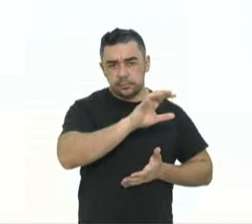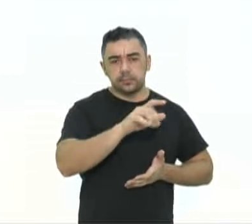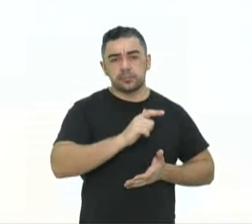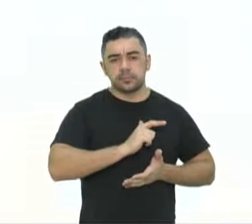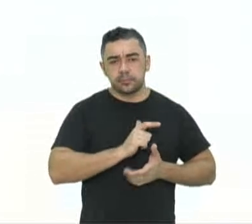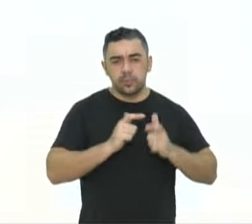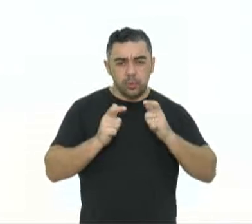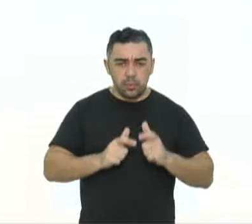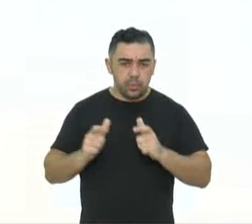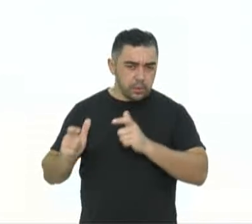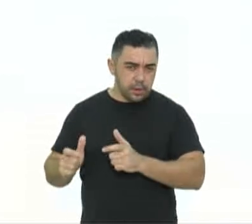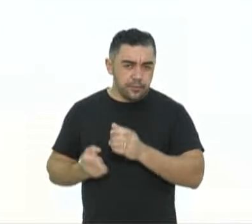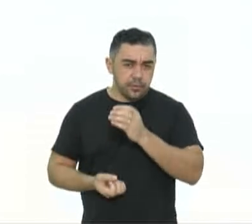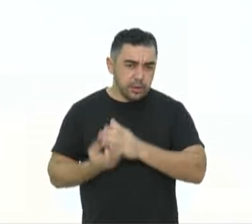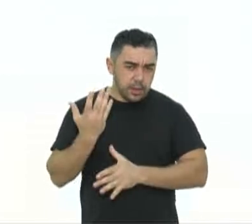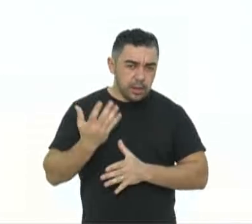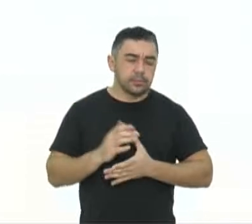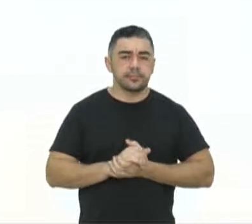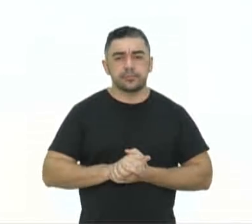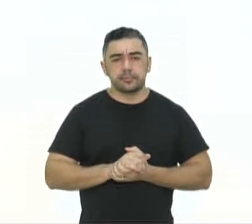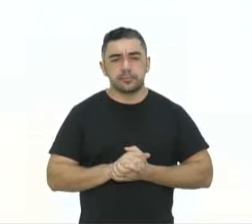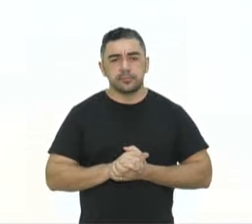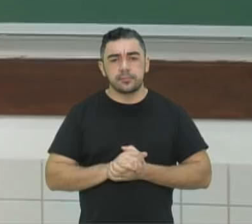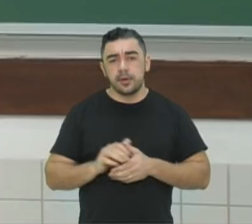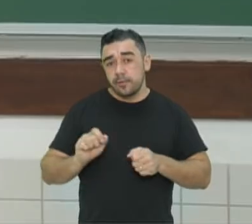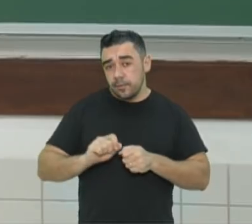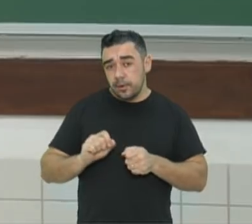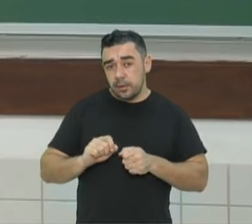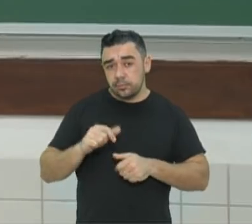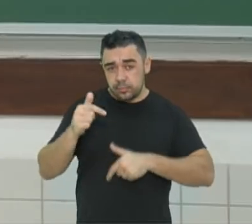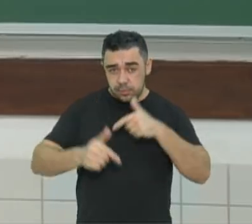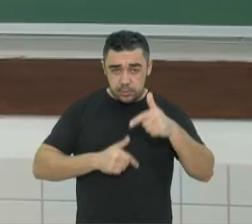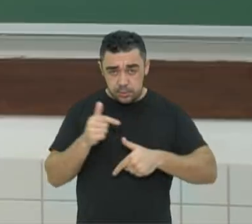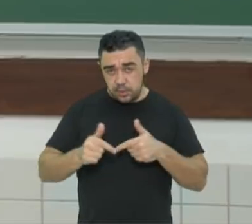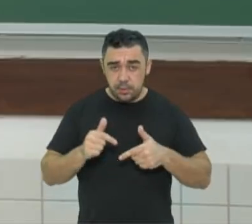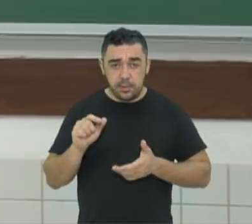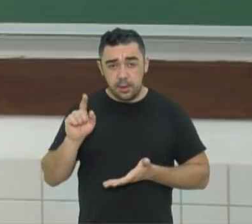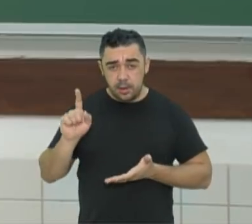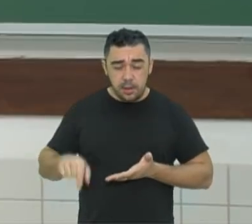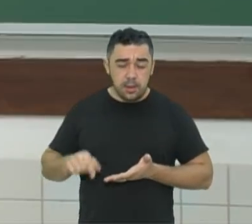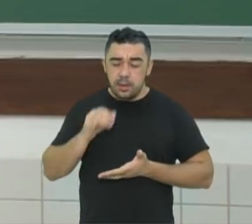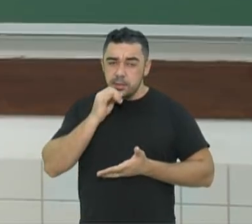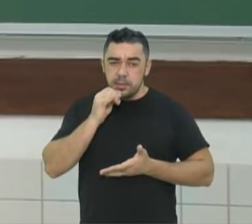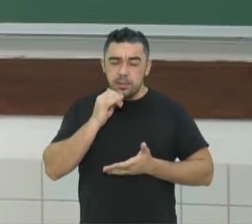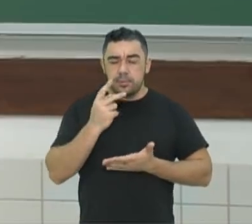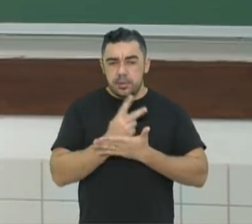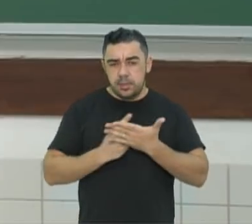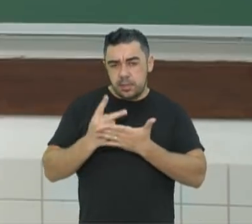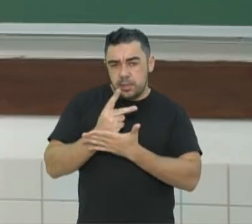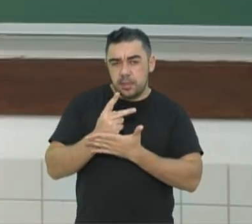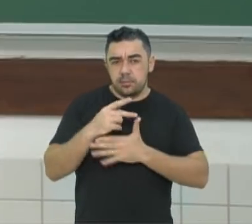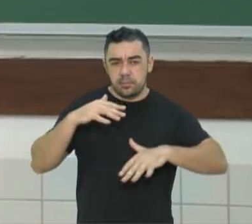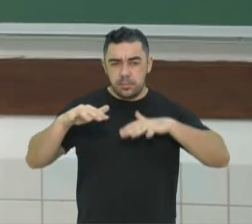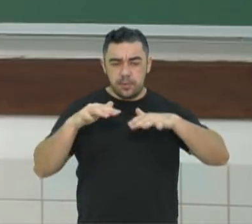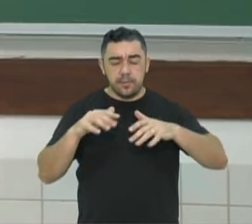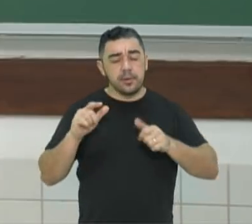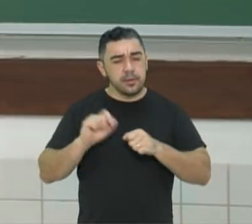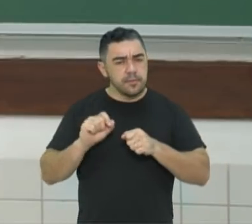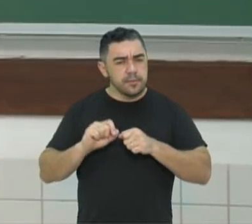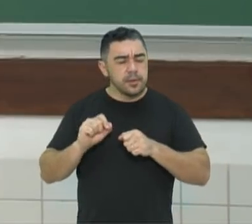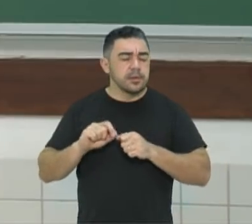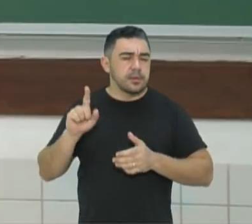onde foram criados. Então, quando se produz um trabalho de animação, essas produções tiveram uma